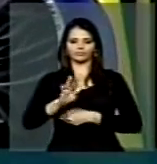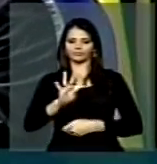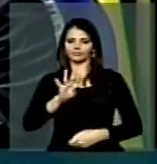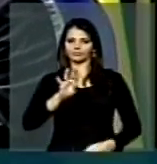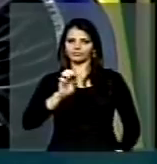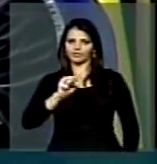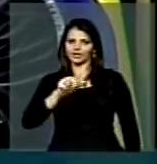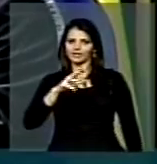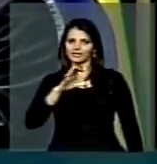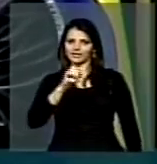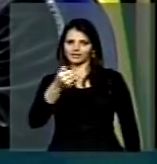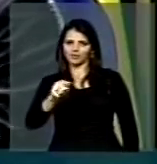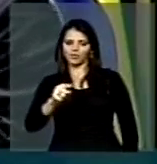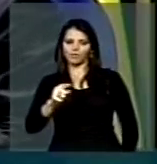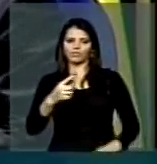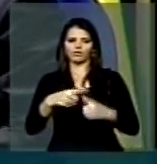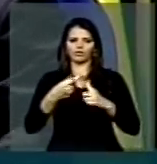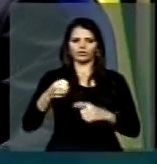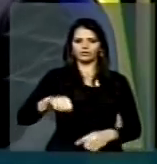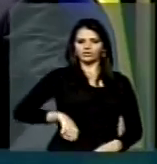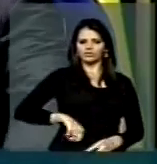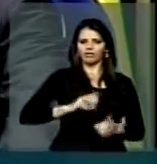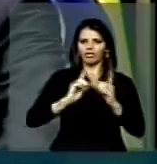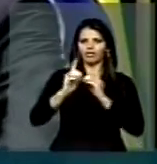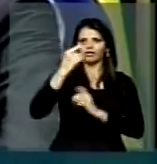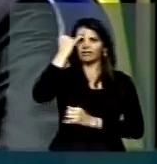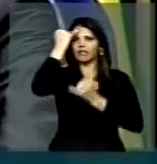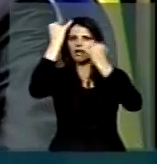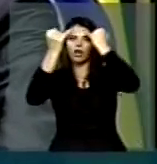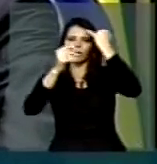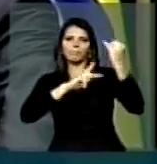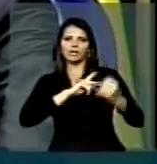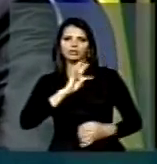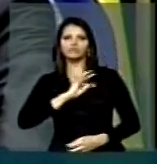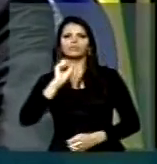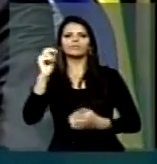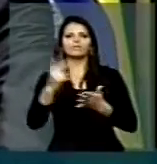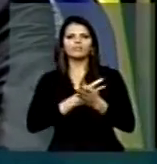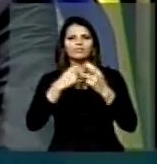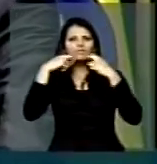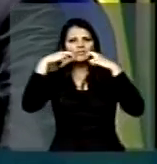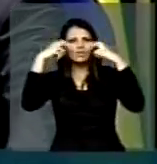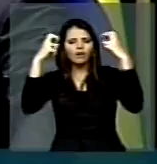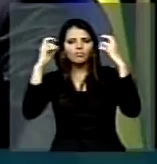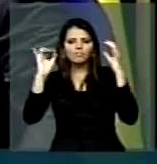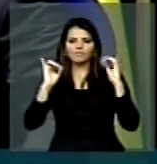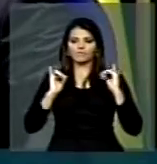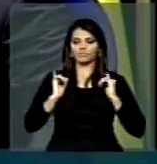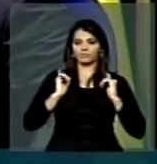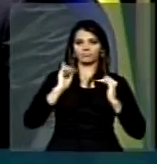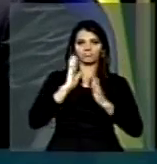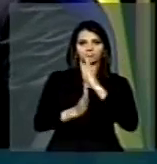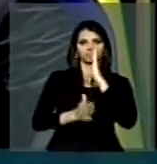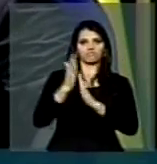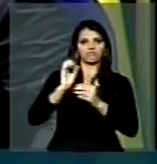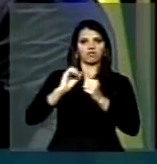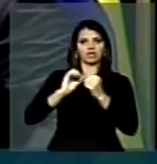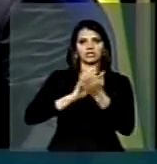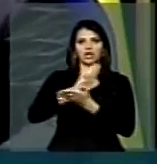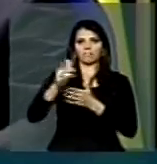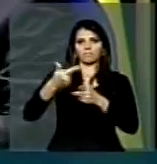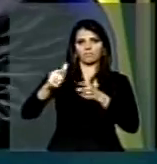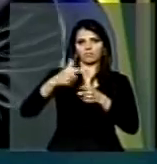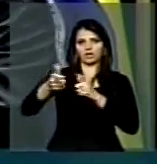A equivocada diplomacia ideológica petista nos leva a vergonhosas omissões quando crises se agravam no